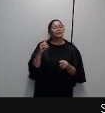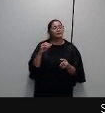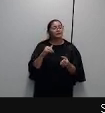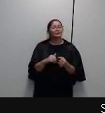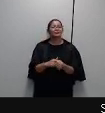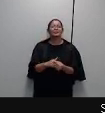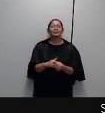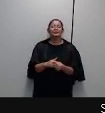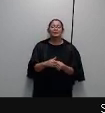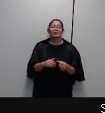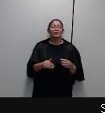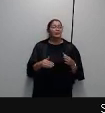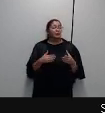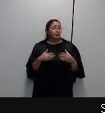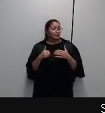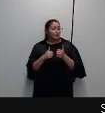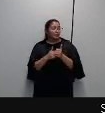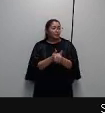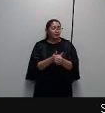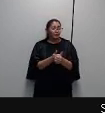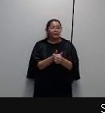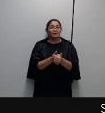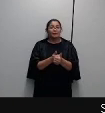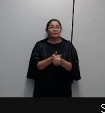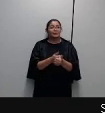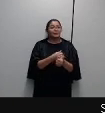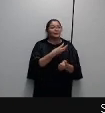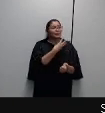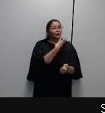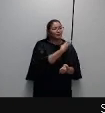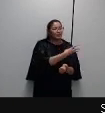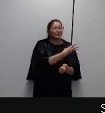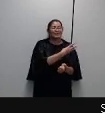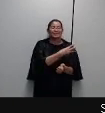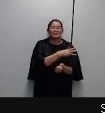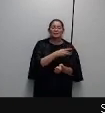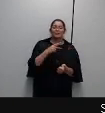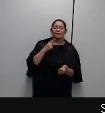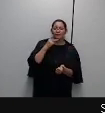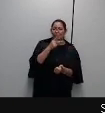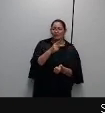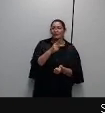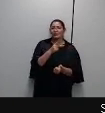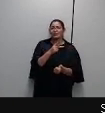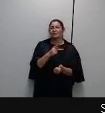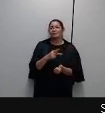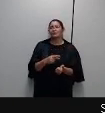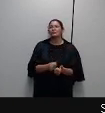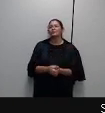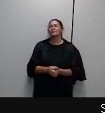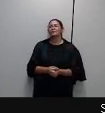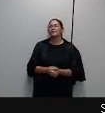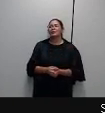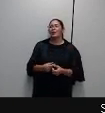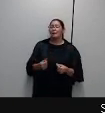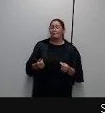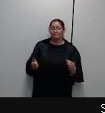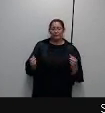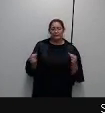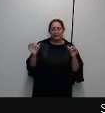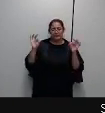pela exequente bem como três ressaltou os abatendo-se os valores Compensados